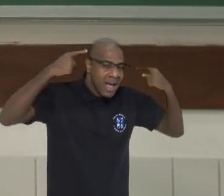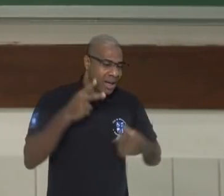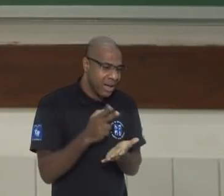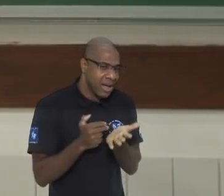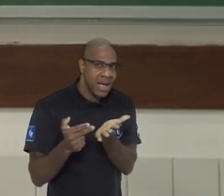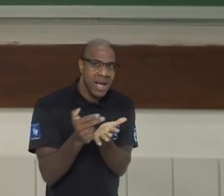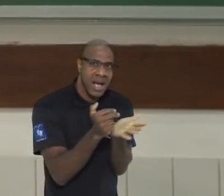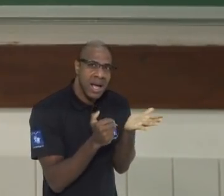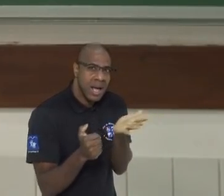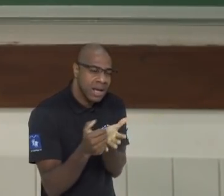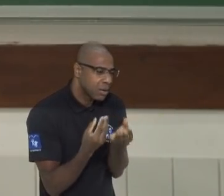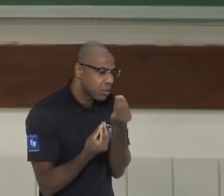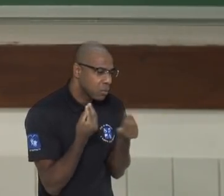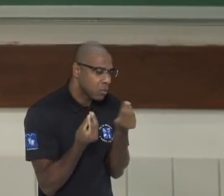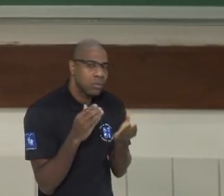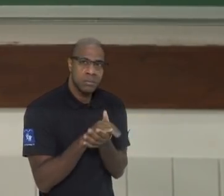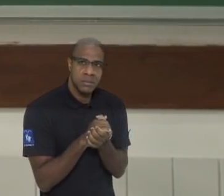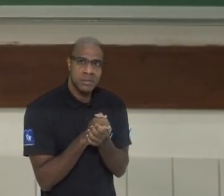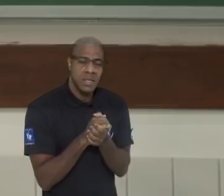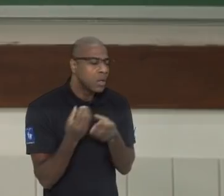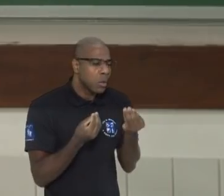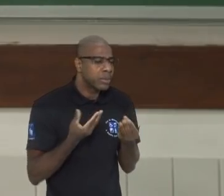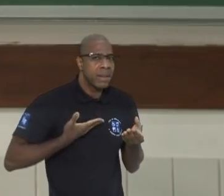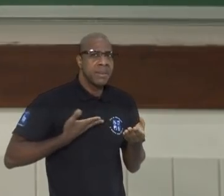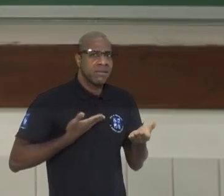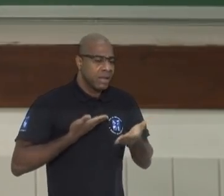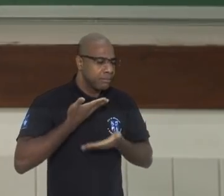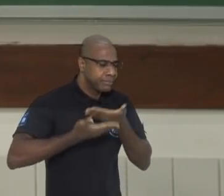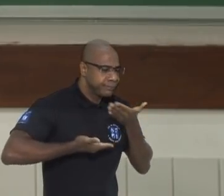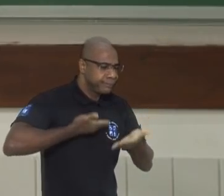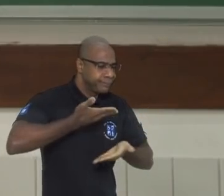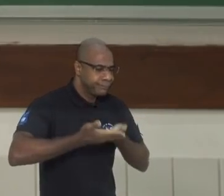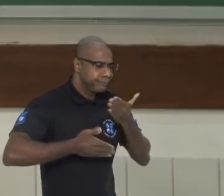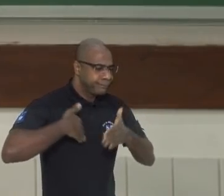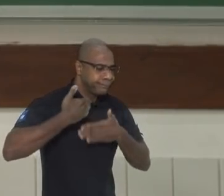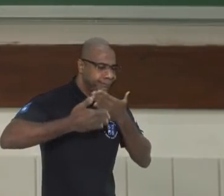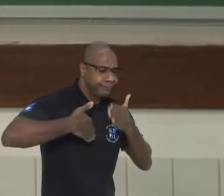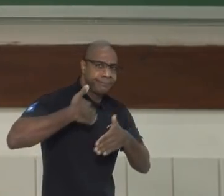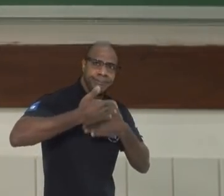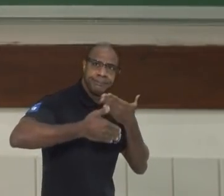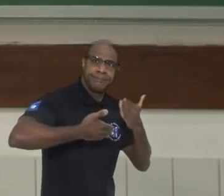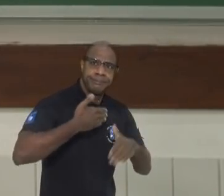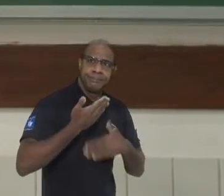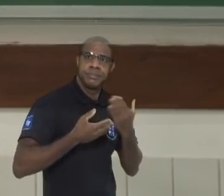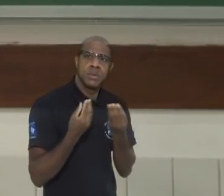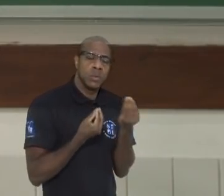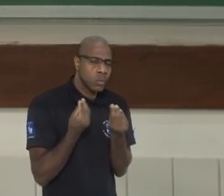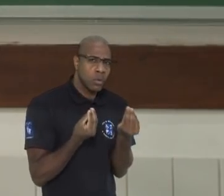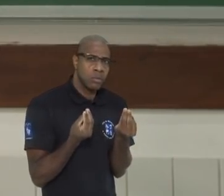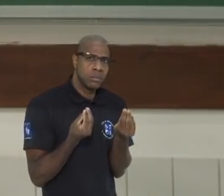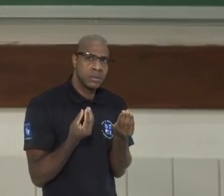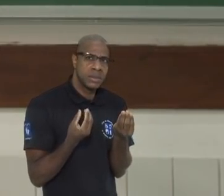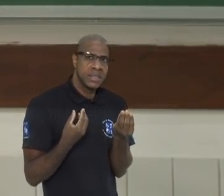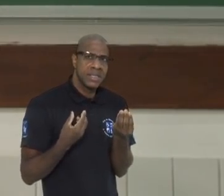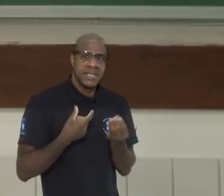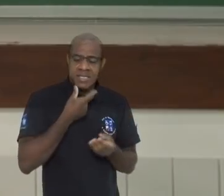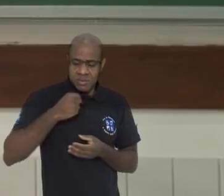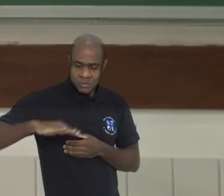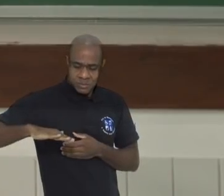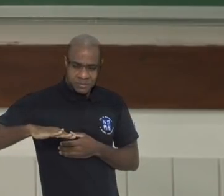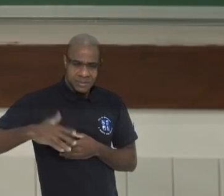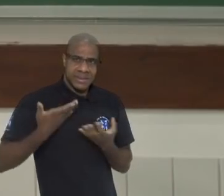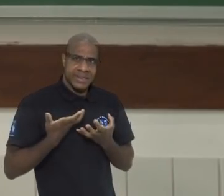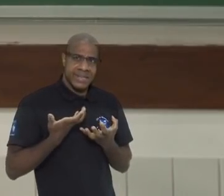como será que essa amizade vai se desenvolver? O que será que esse Pequeno Príncipe tem a revelar sobre o